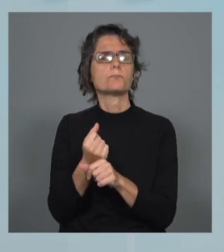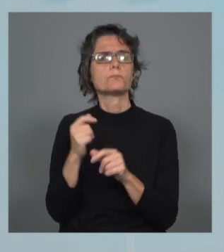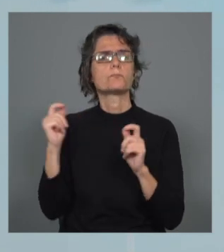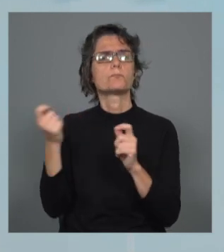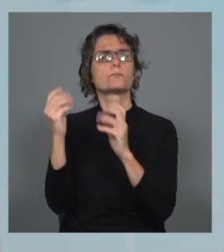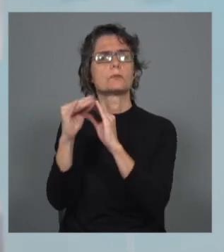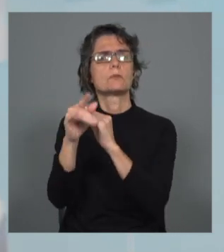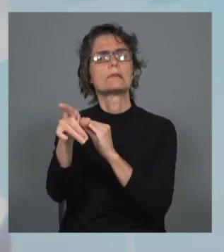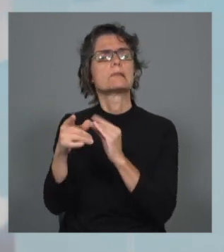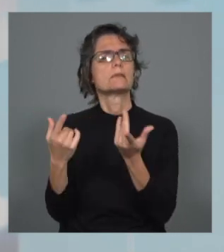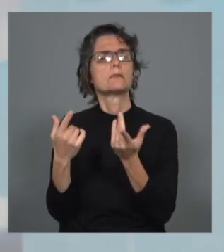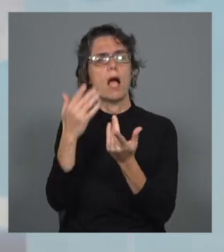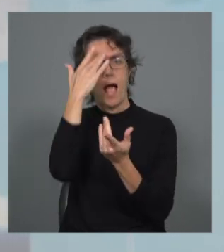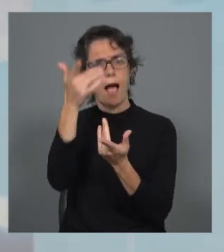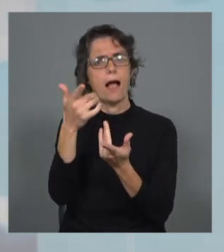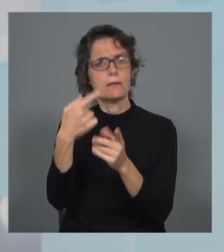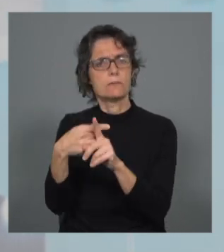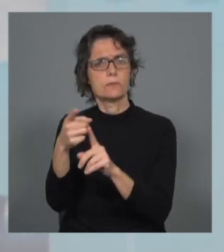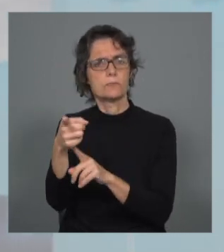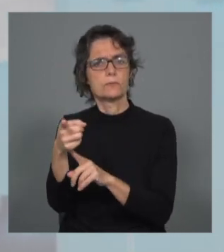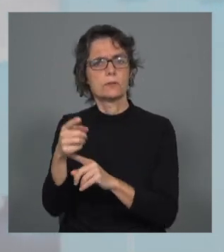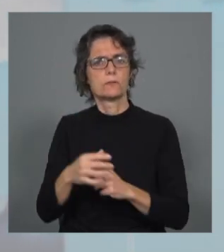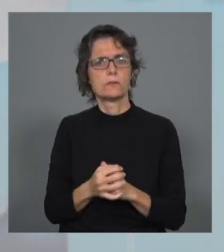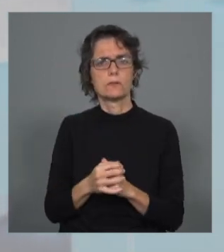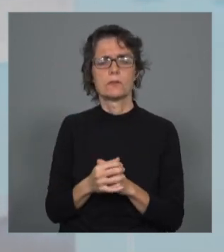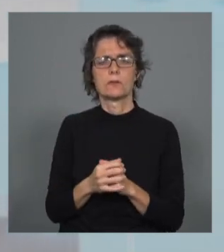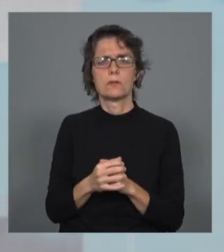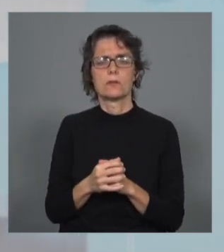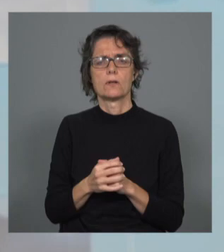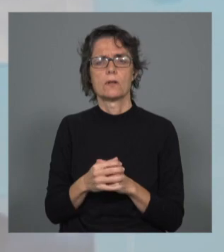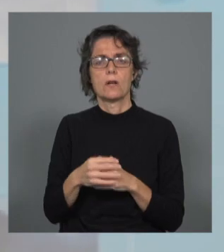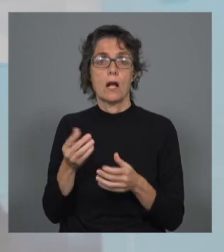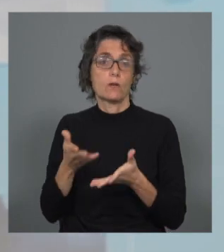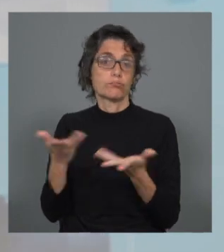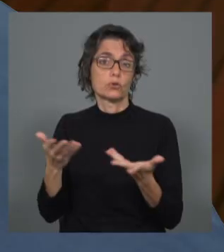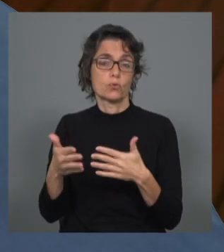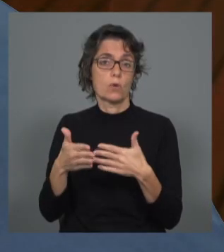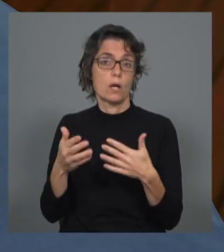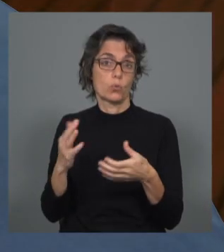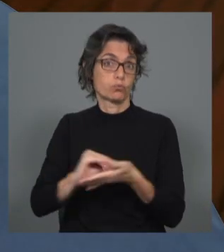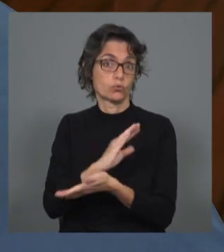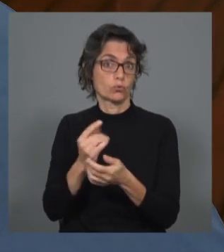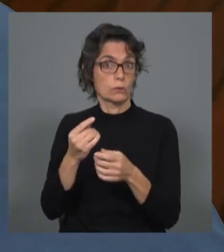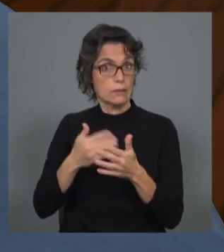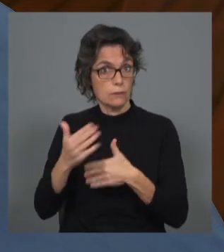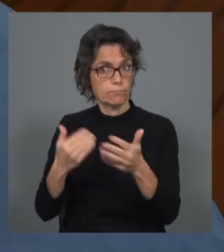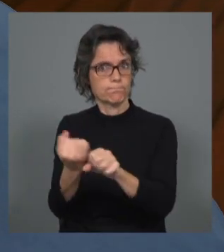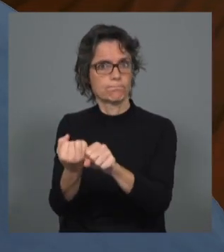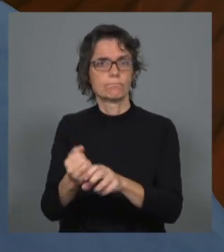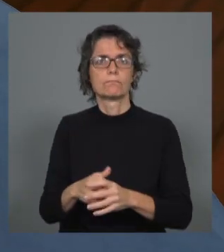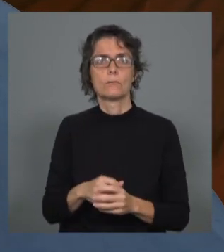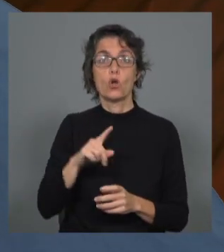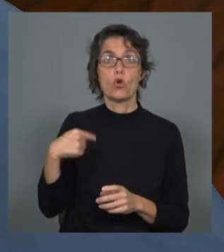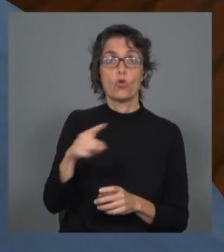ajudou os títulos à sua subsistência? Nós montámos um sistema, as duas associações, fomos